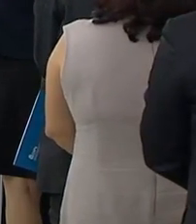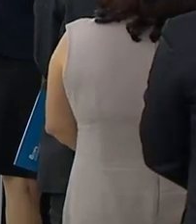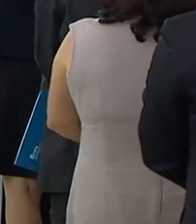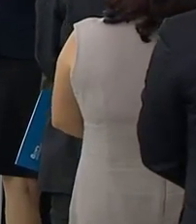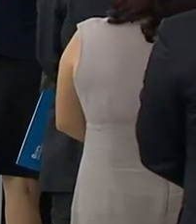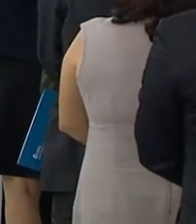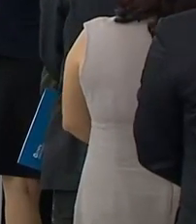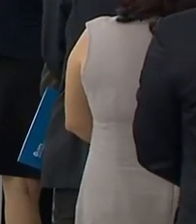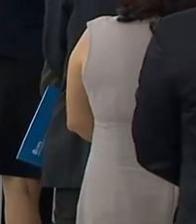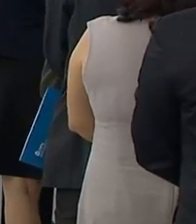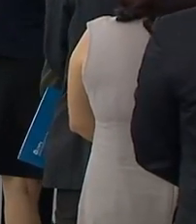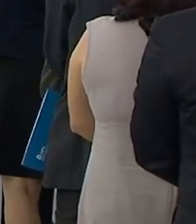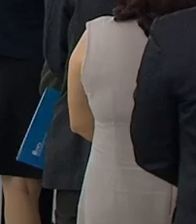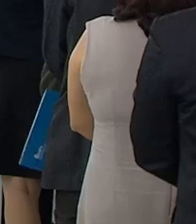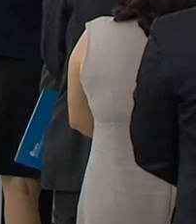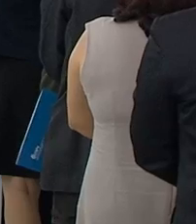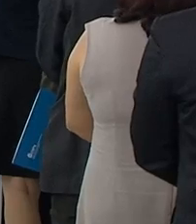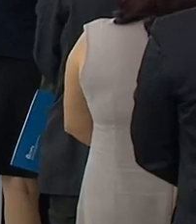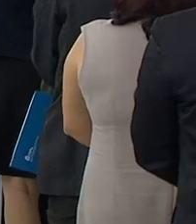acompanhar.